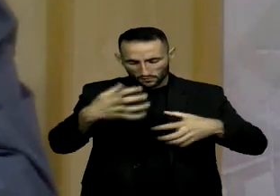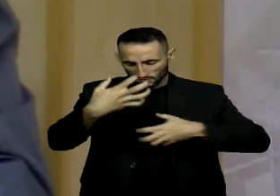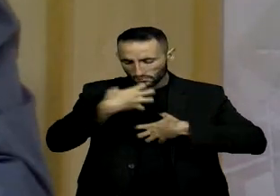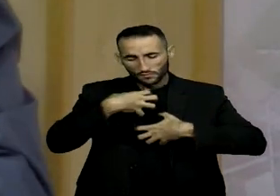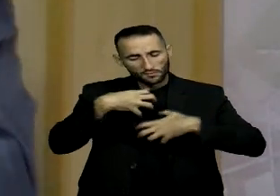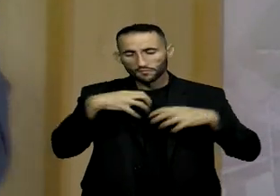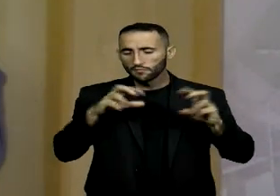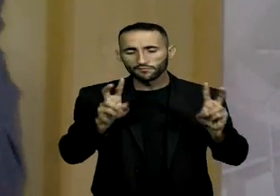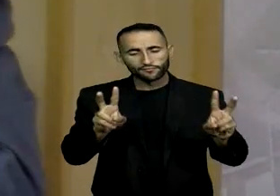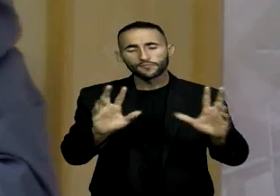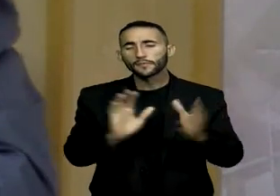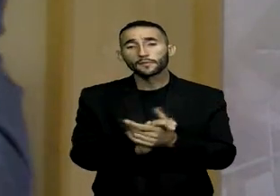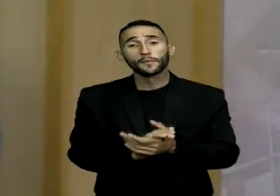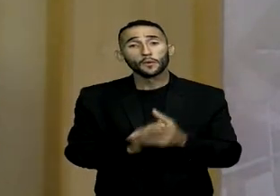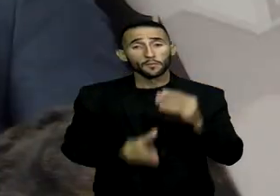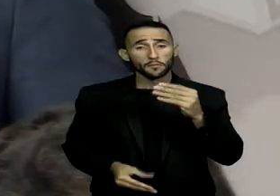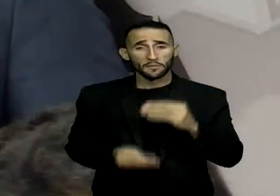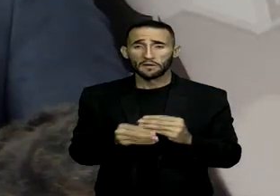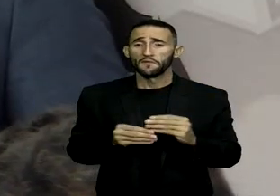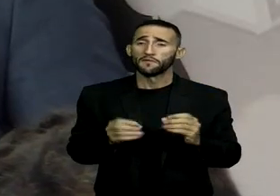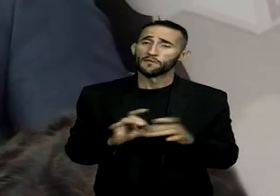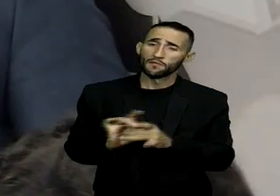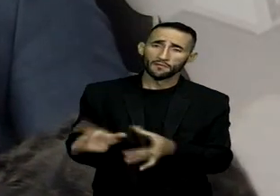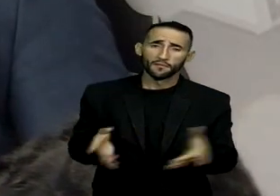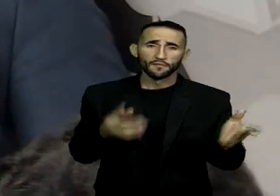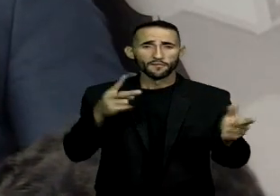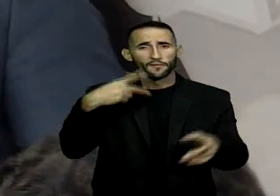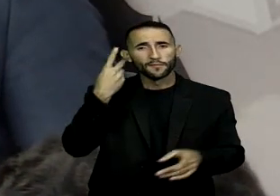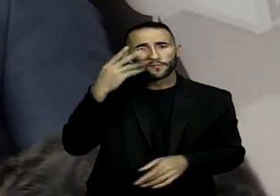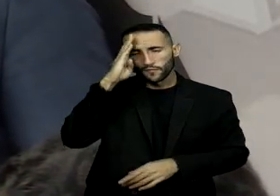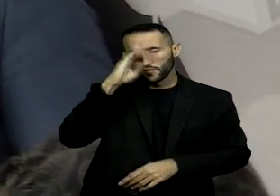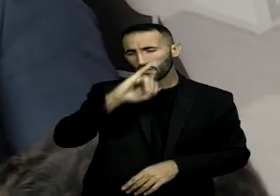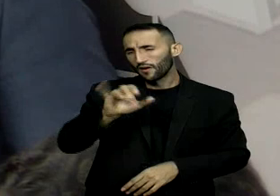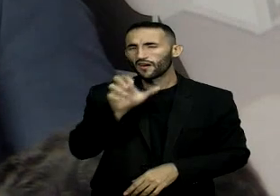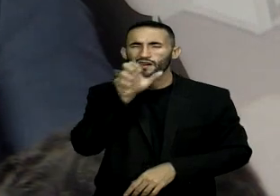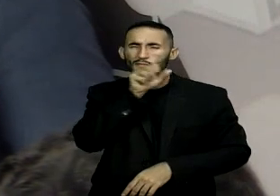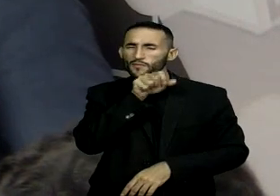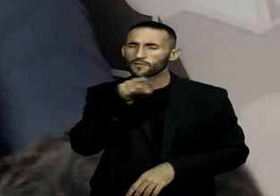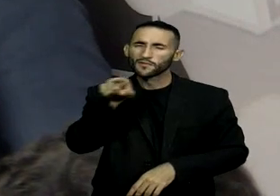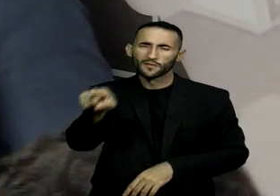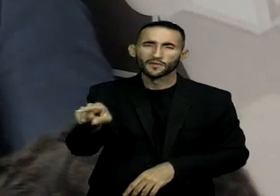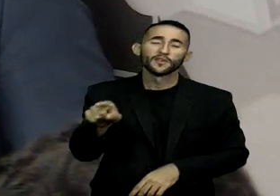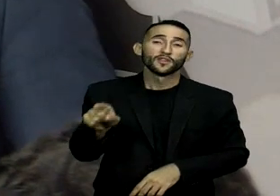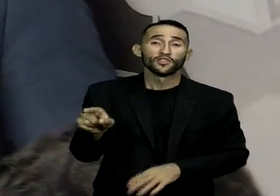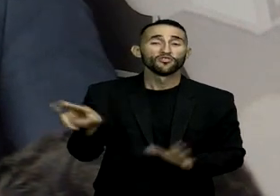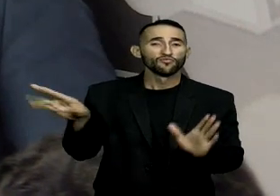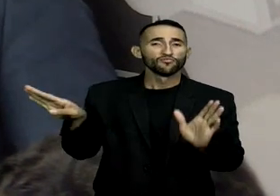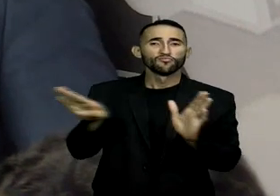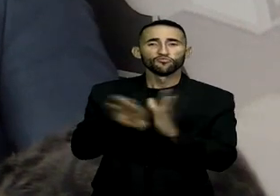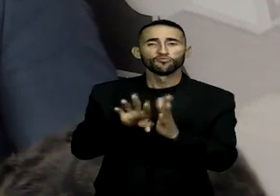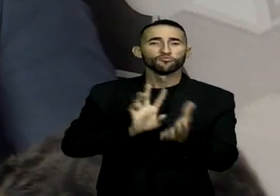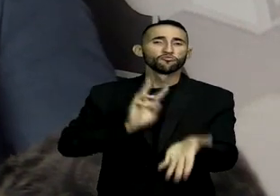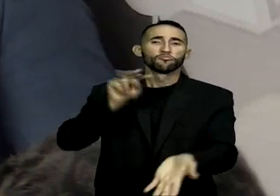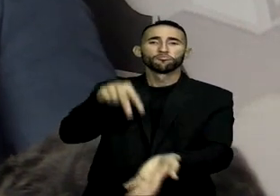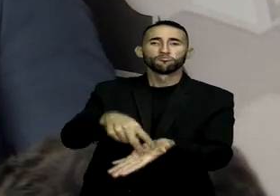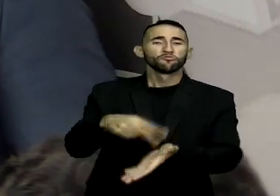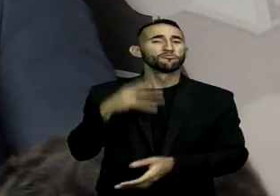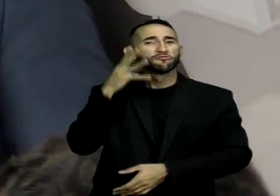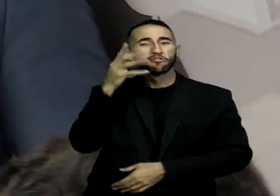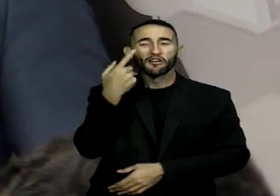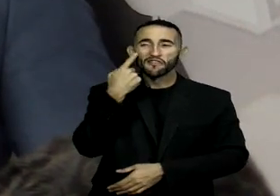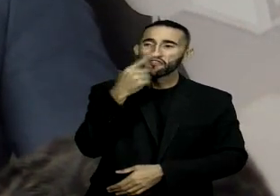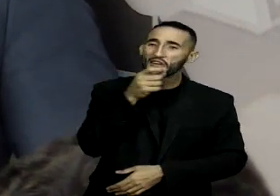parabéns, vereador. Mais uma vez. Uma parte, o nosso vereador Josias. Vereador, eu só quero dar os parabéns à Vossa Excelência que veio nesse microfone. Para mim é uma